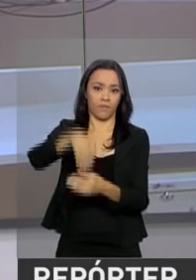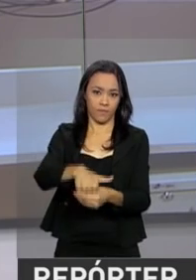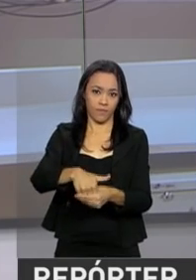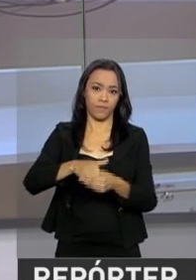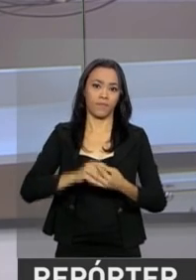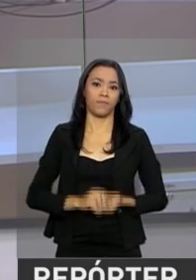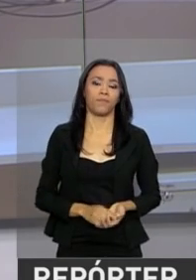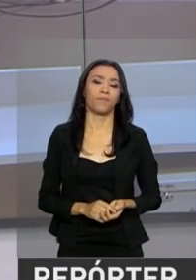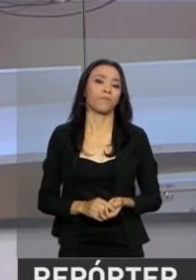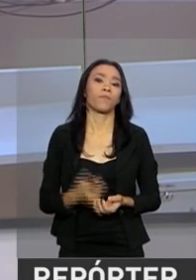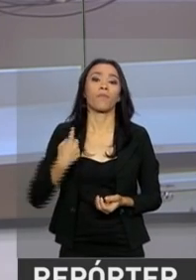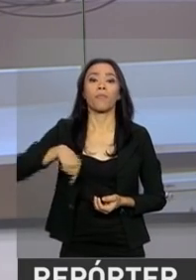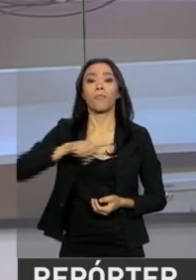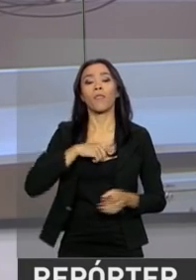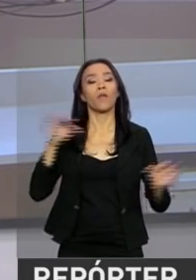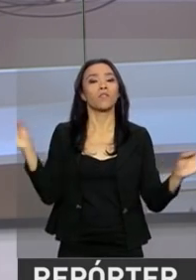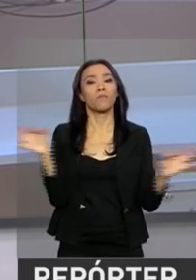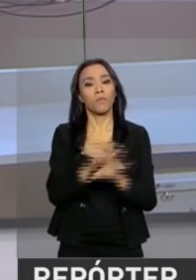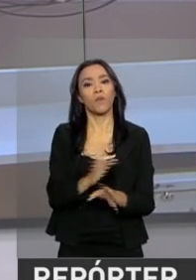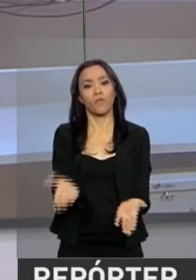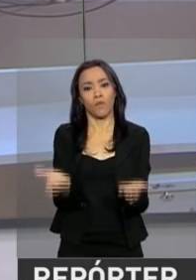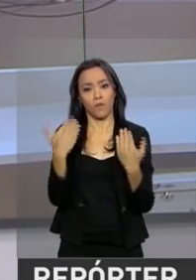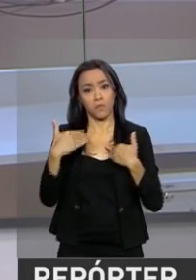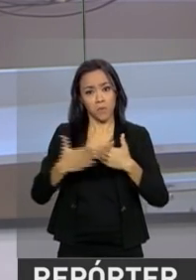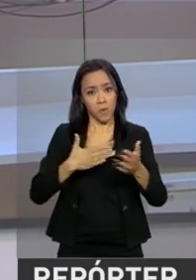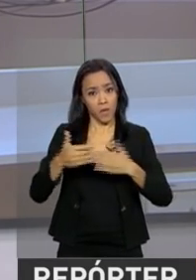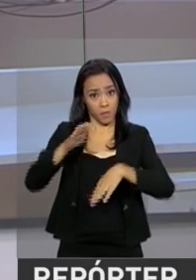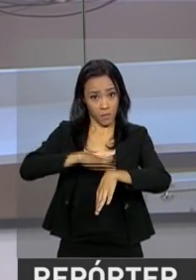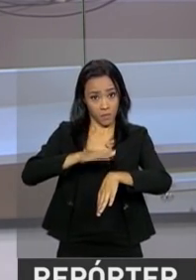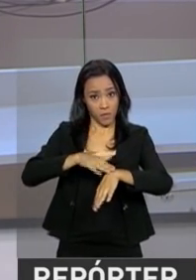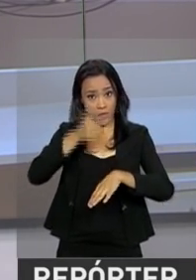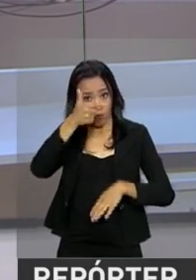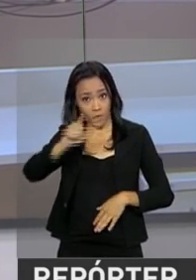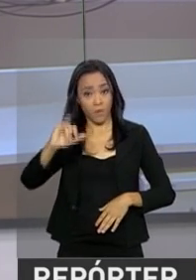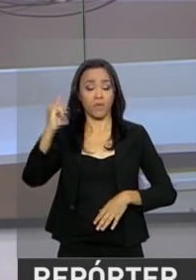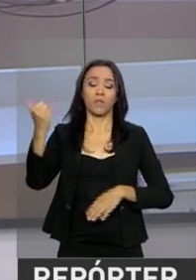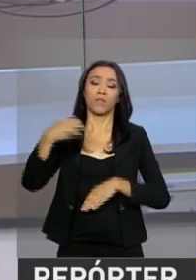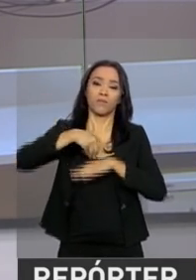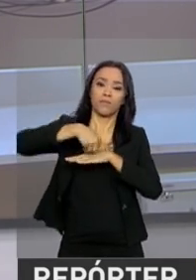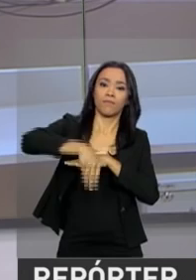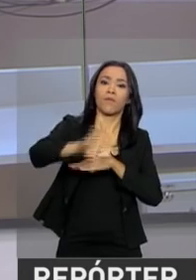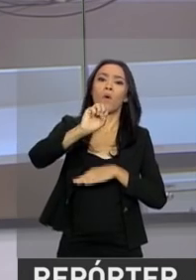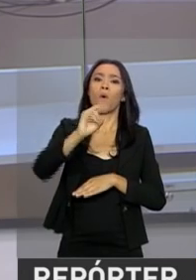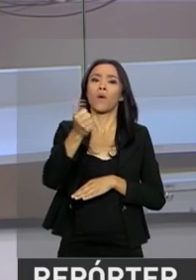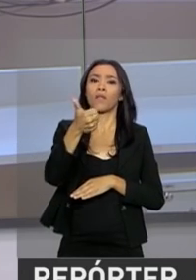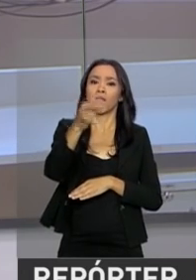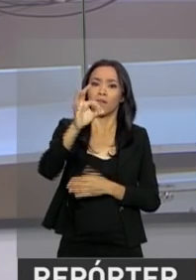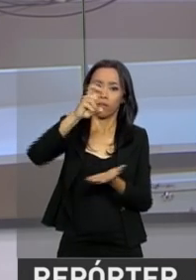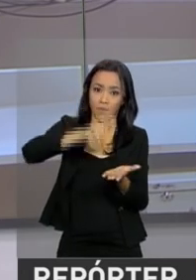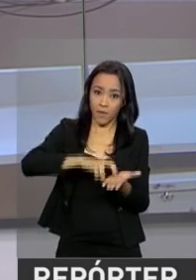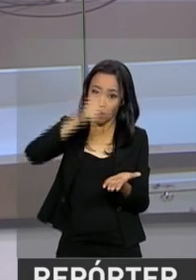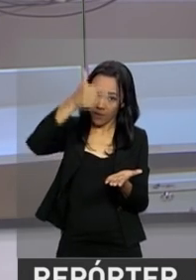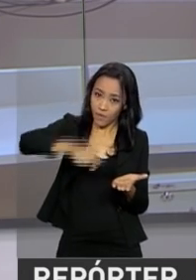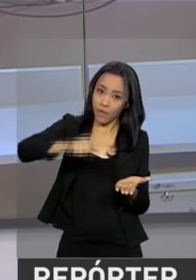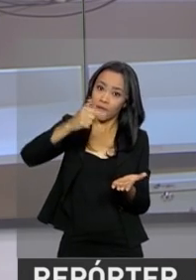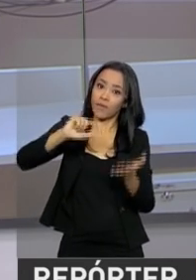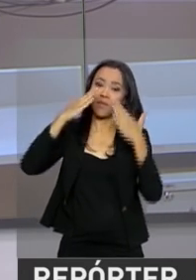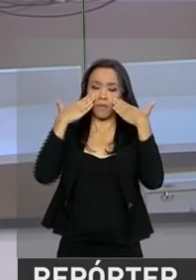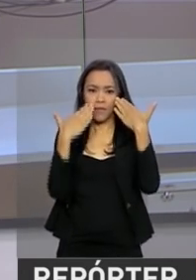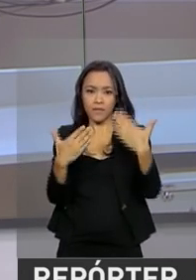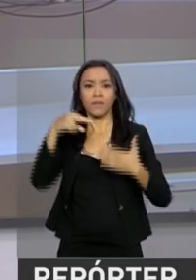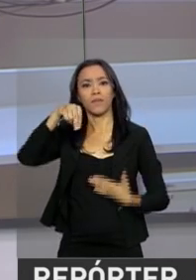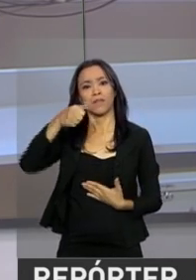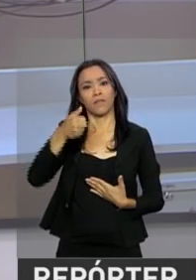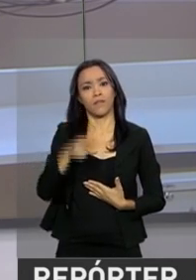turno nós ficamos por aqui voltamos a ququ momento com outras informações ou às 10 da manhã na próxima edição do repórter